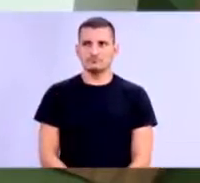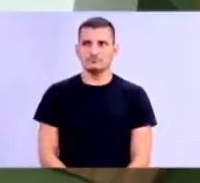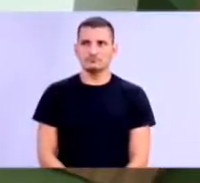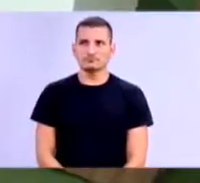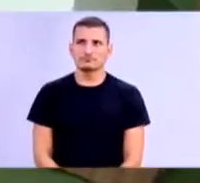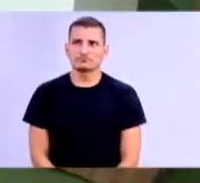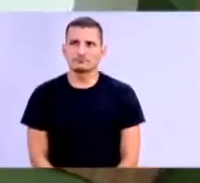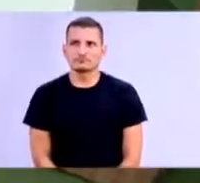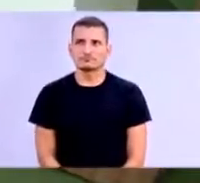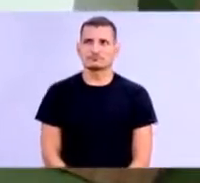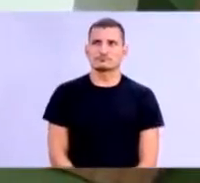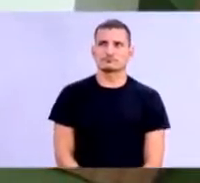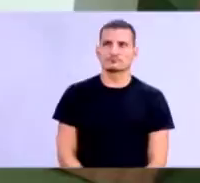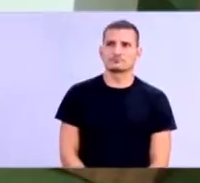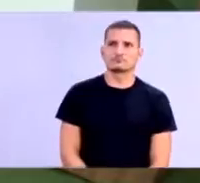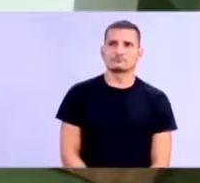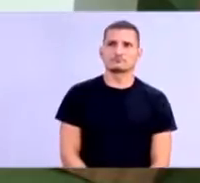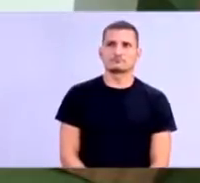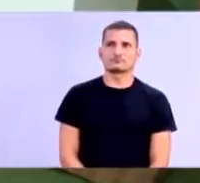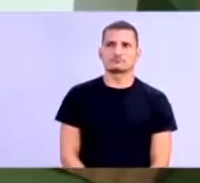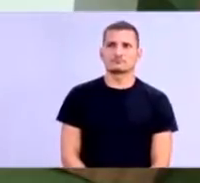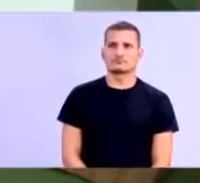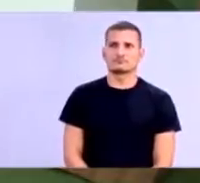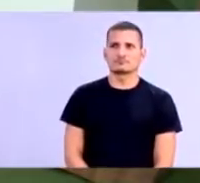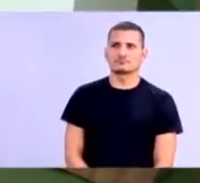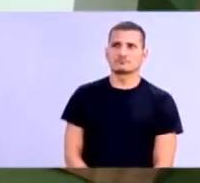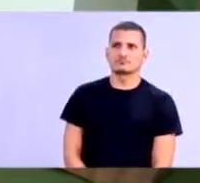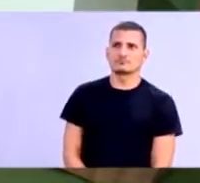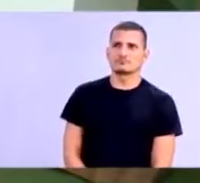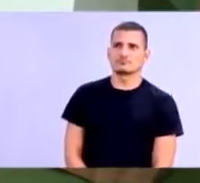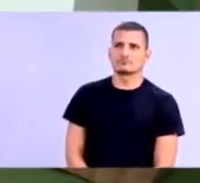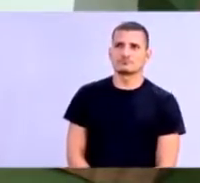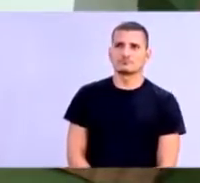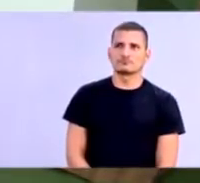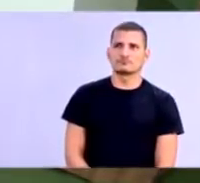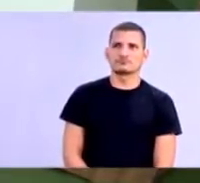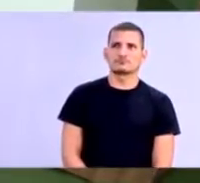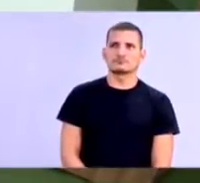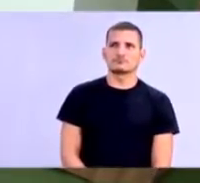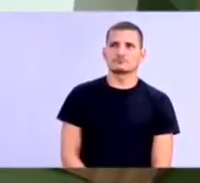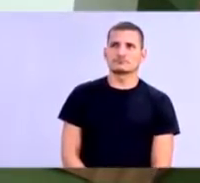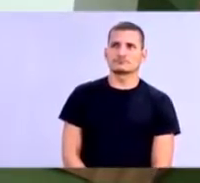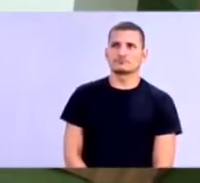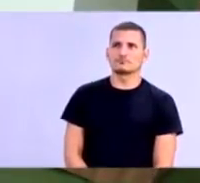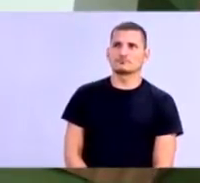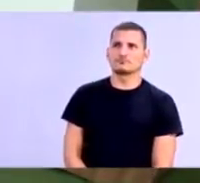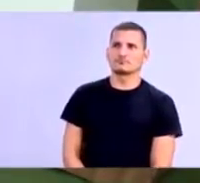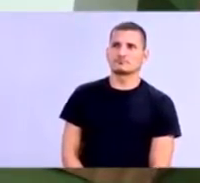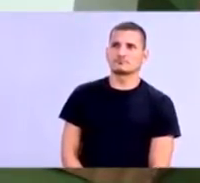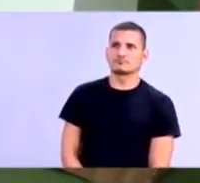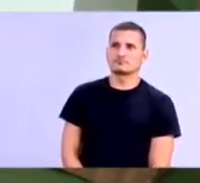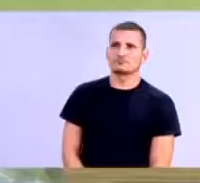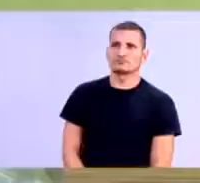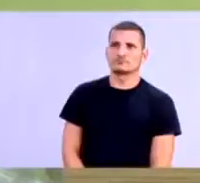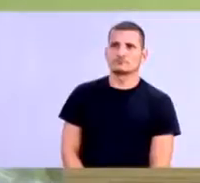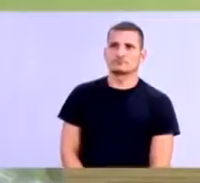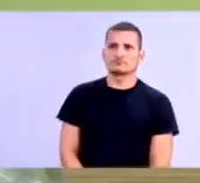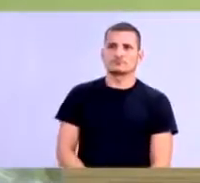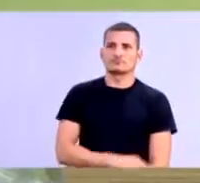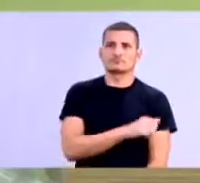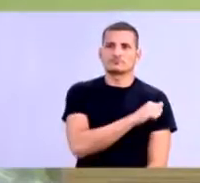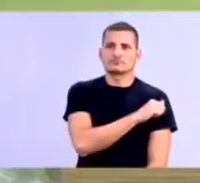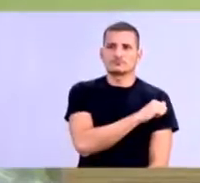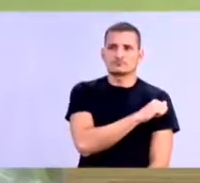eu encontro aqui no meio de tantas respostas, mais uma aqui da questão 4. O aluno lá de